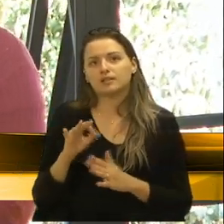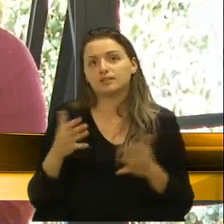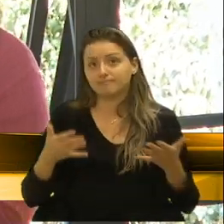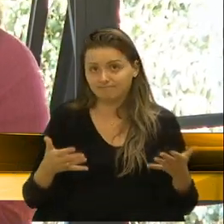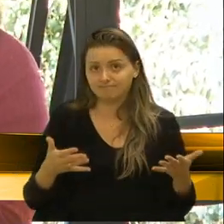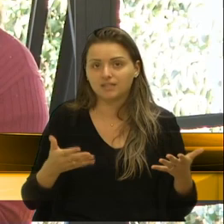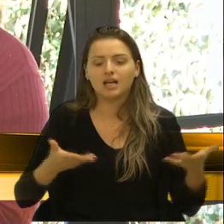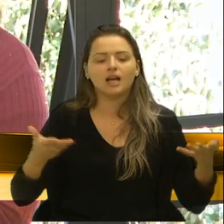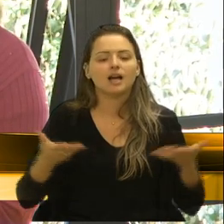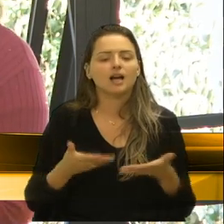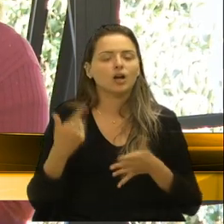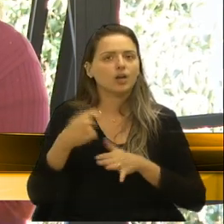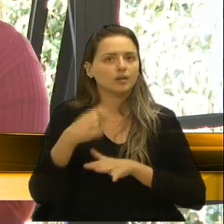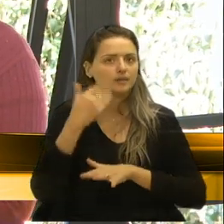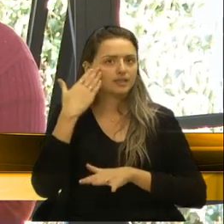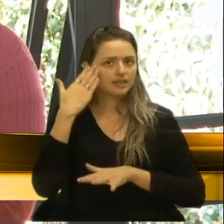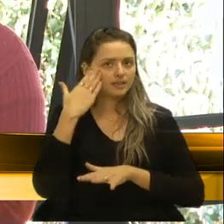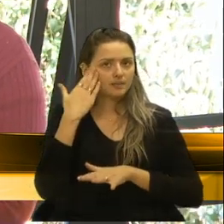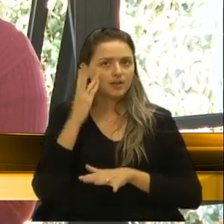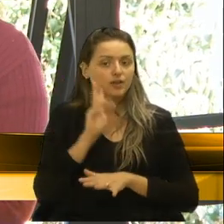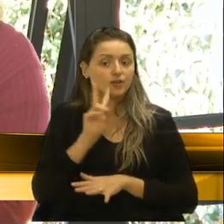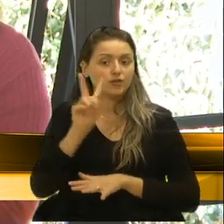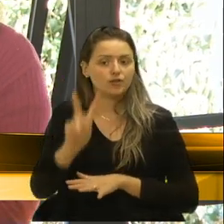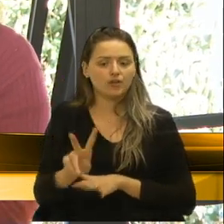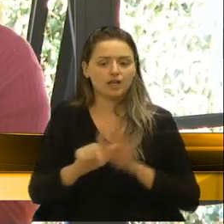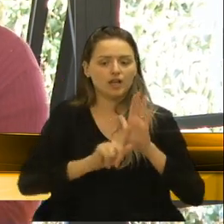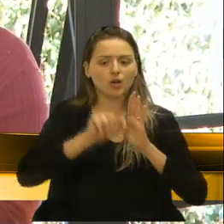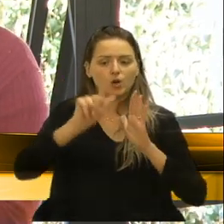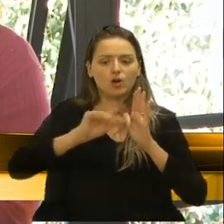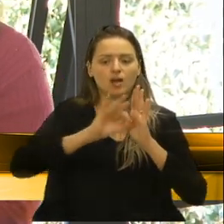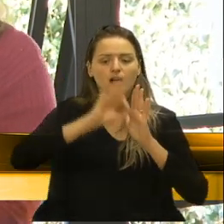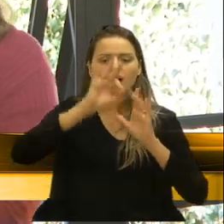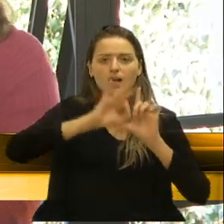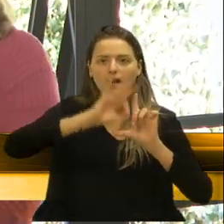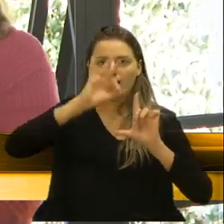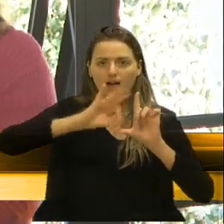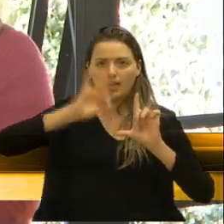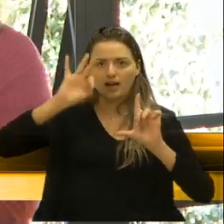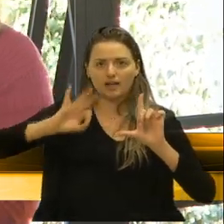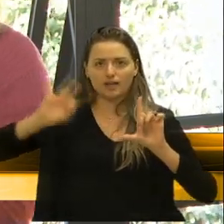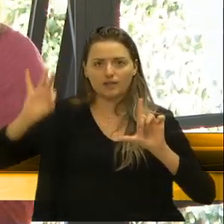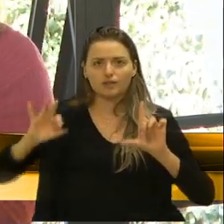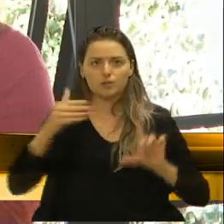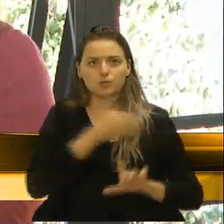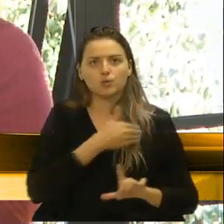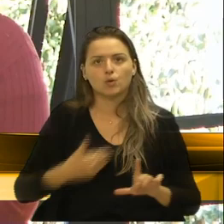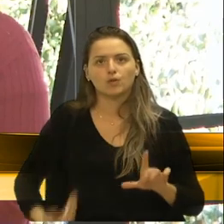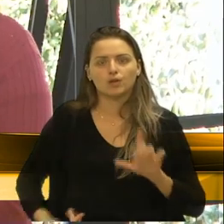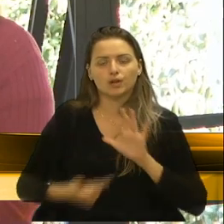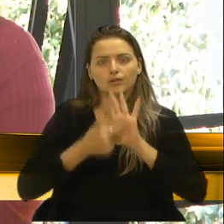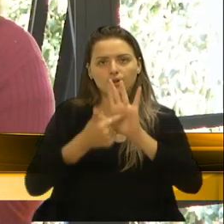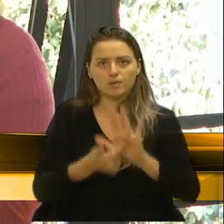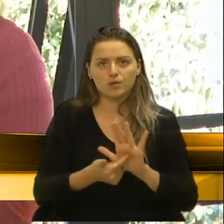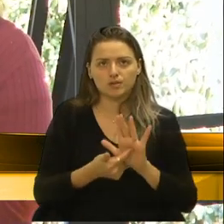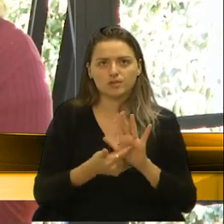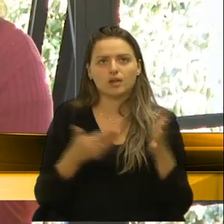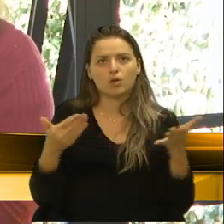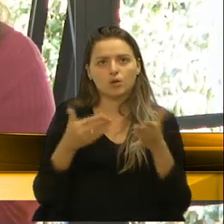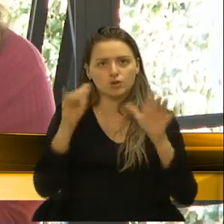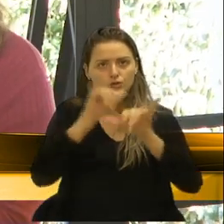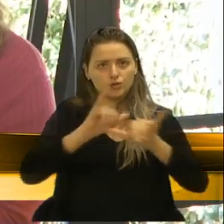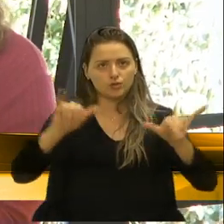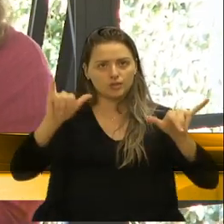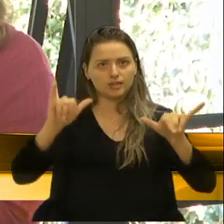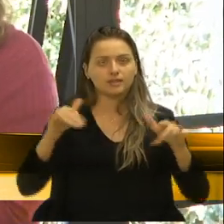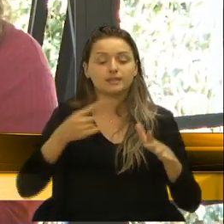gente saber. A gente vai ter que ver os próximos dados, a pesquisa da UFPEL, que foi realizada, que o governador deve trazer a público hoje. A gente